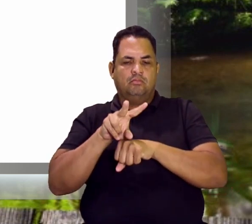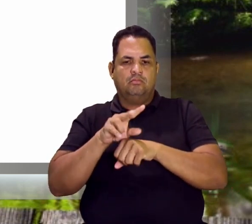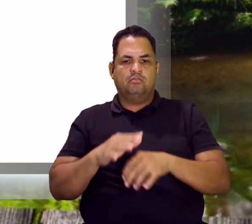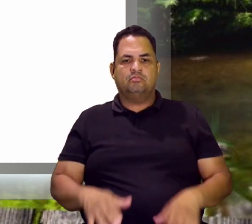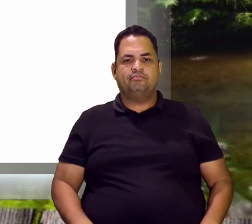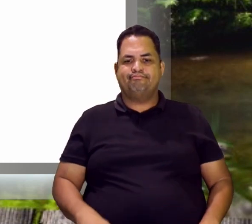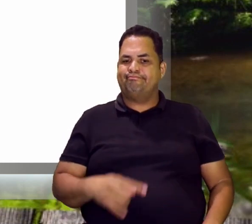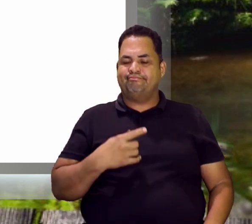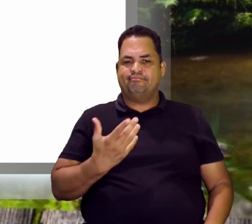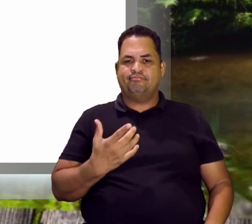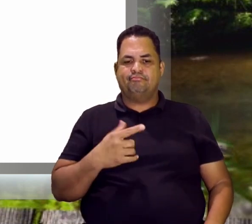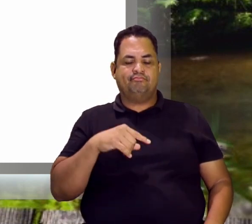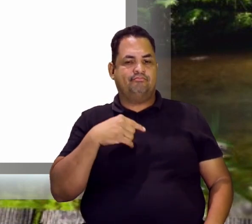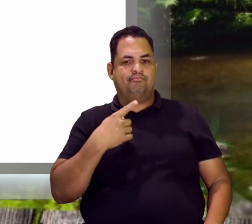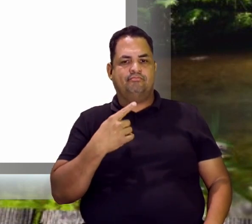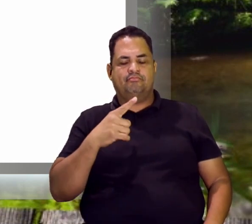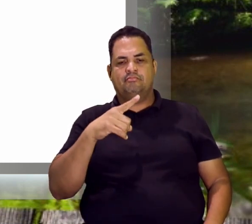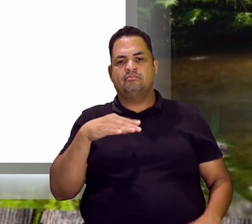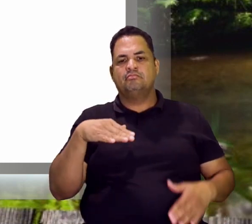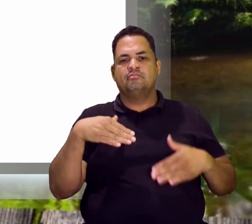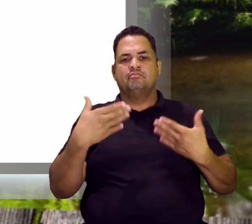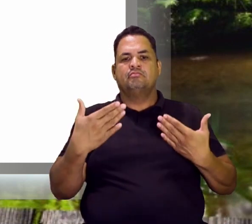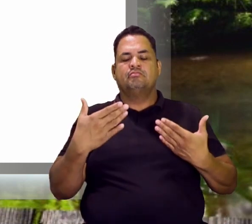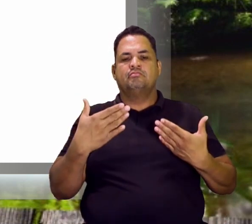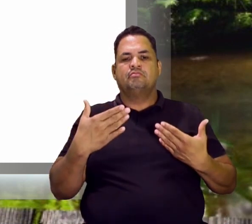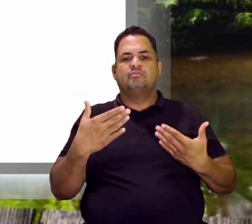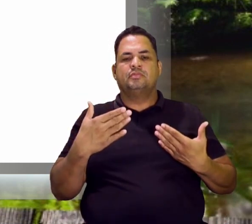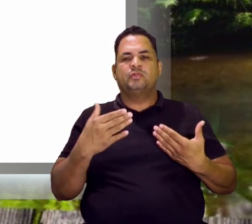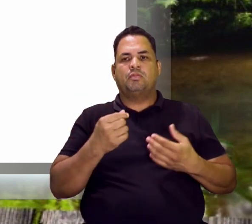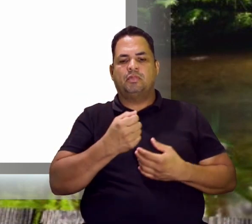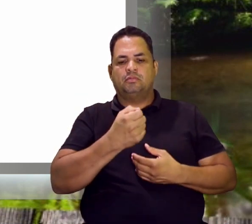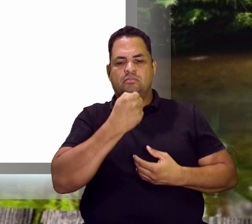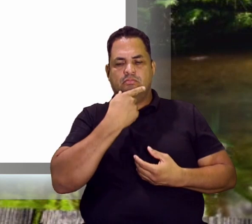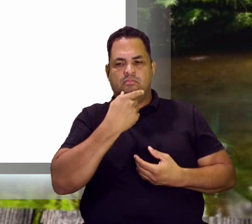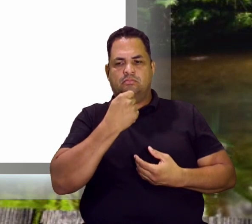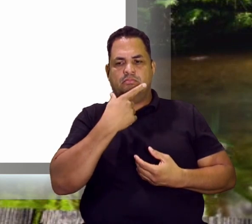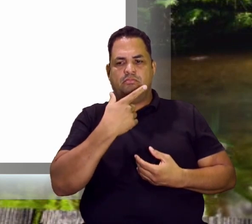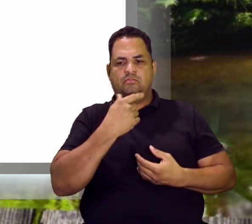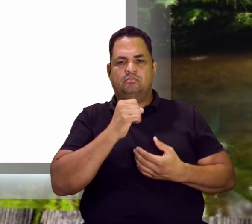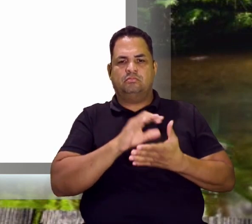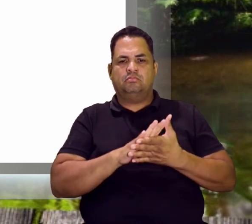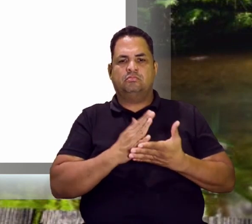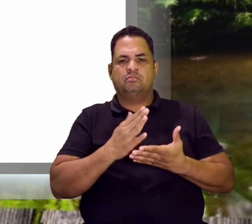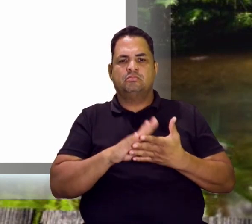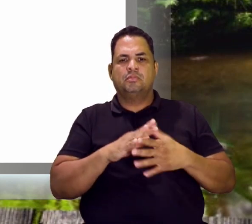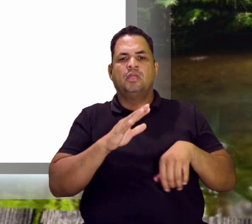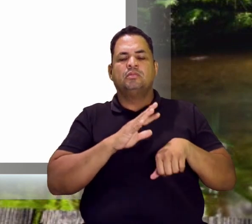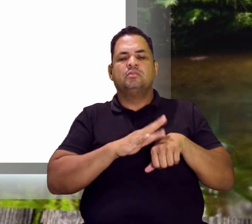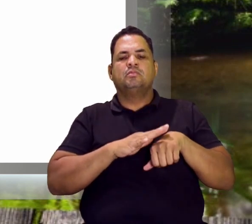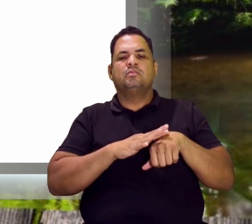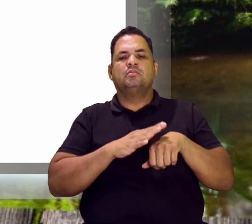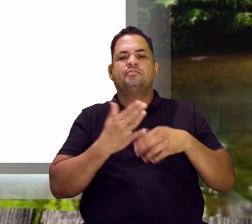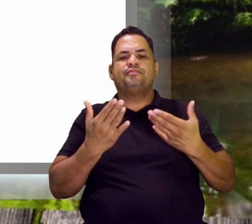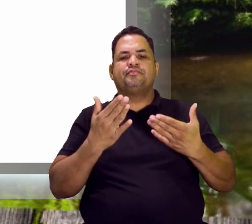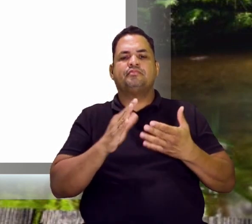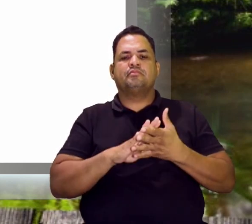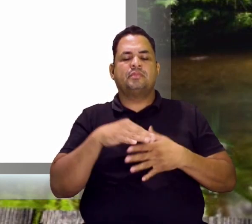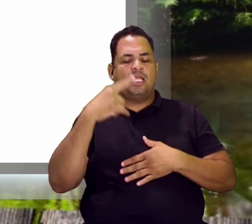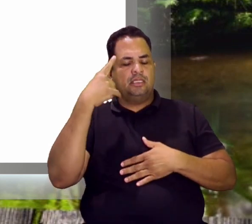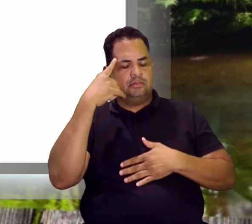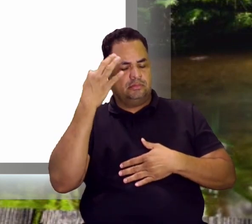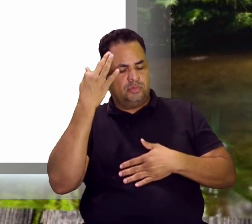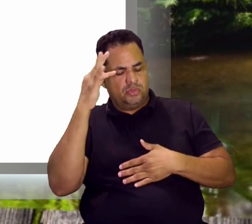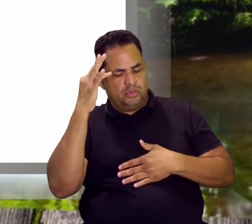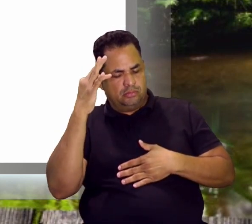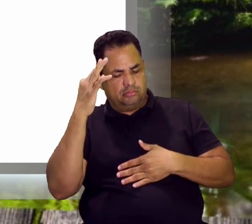tem medicação. Quando a gente toma algum remédio, quando a gente está com uma virose, é para combater a dor de cabeça,